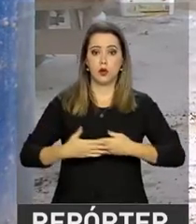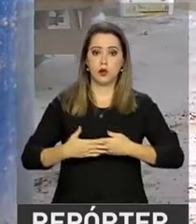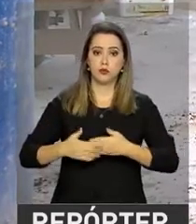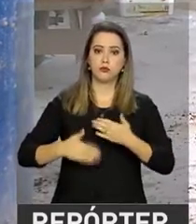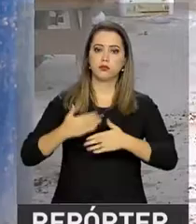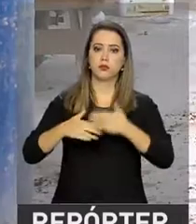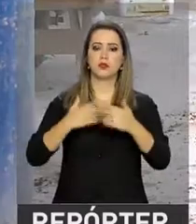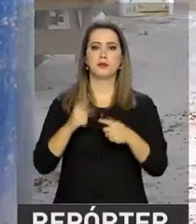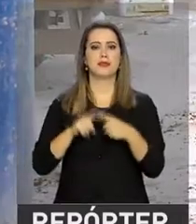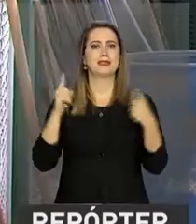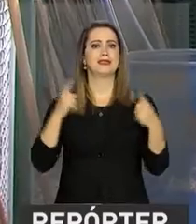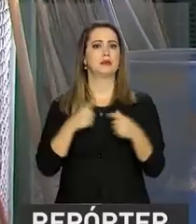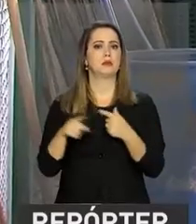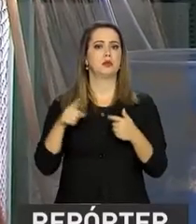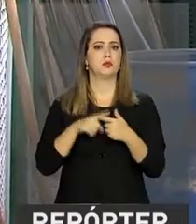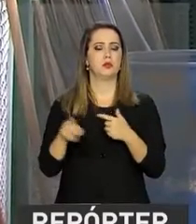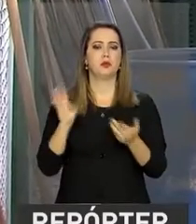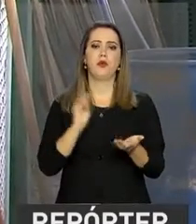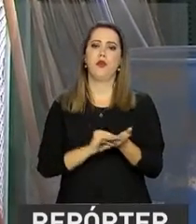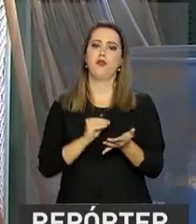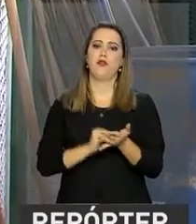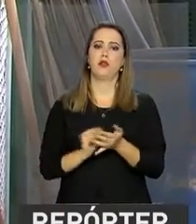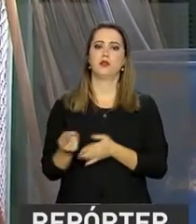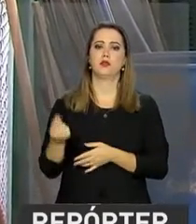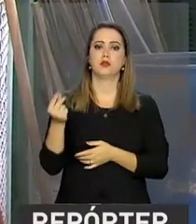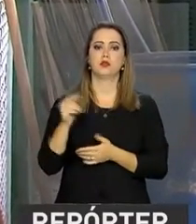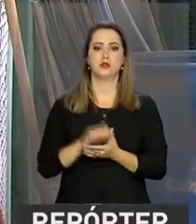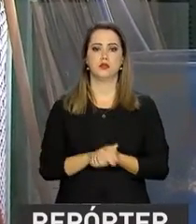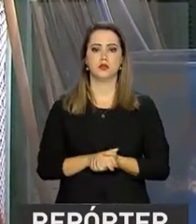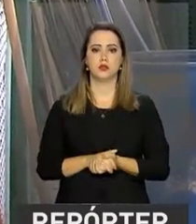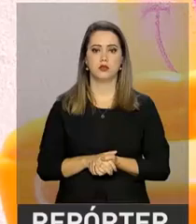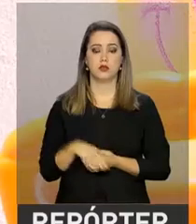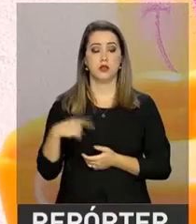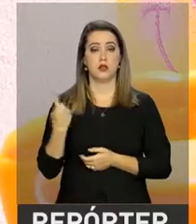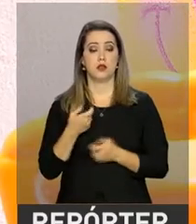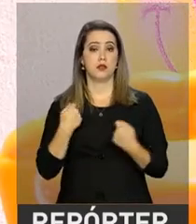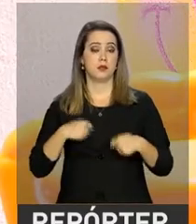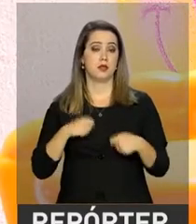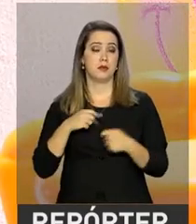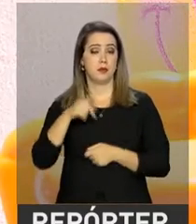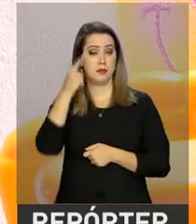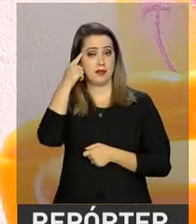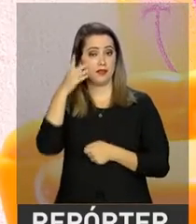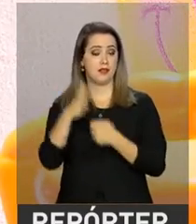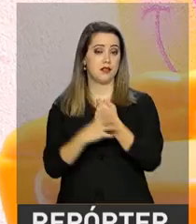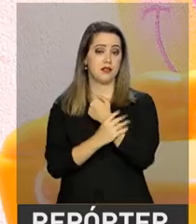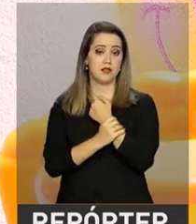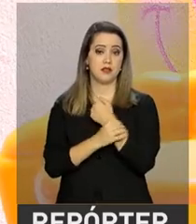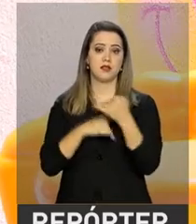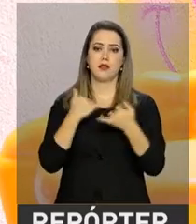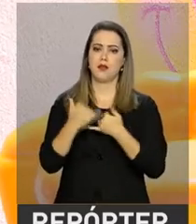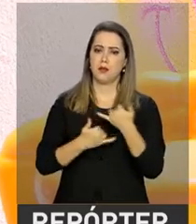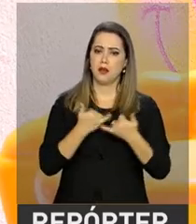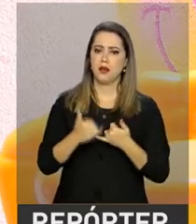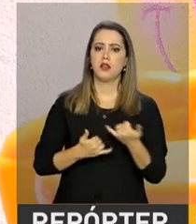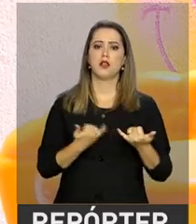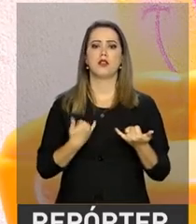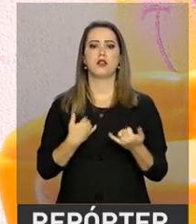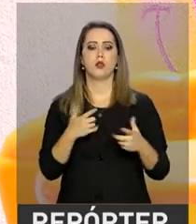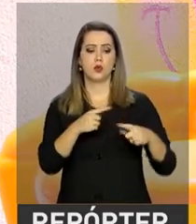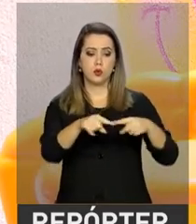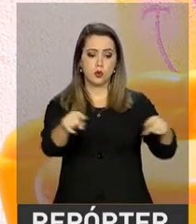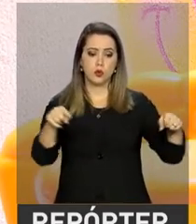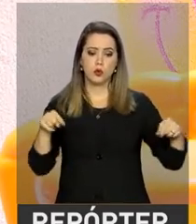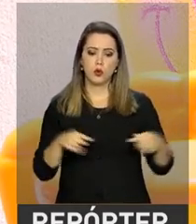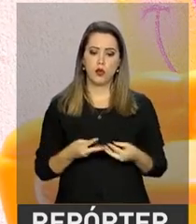no principal obstáculo a falta de dinheiro nós tínhamos que pensar na segurança e os brinquedos né as salas